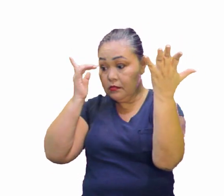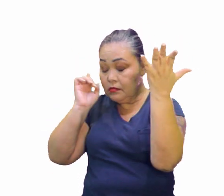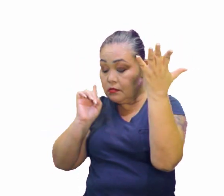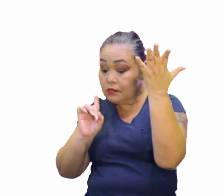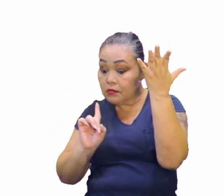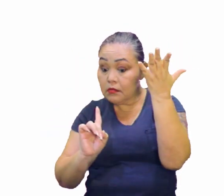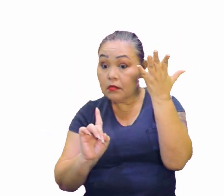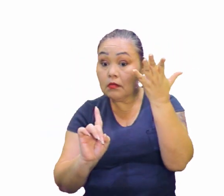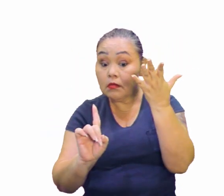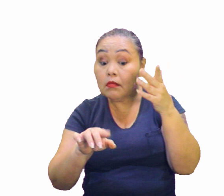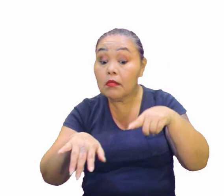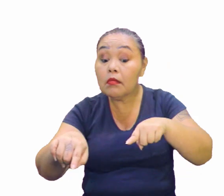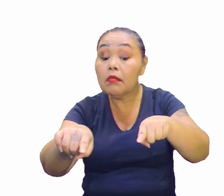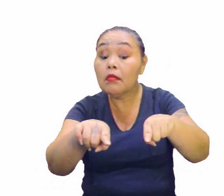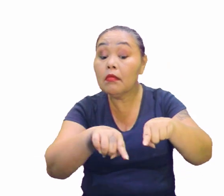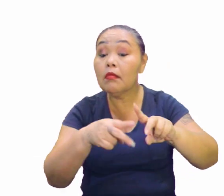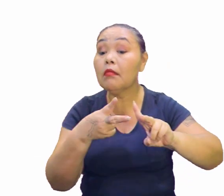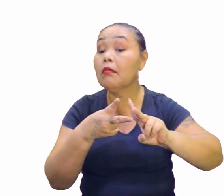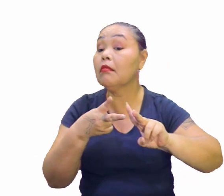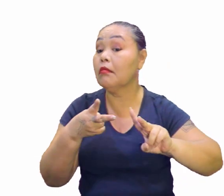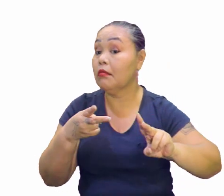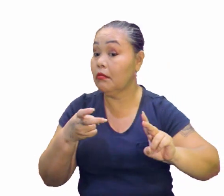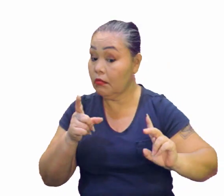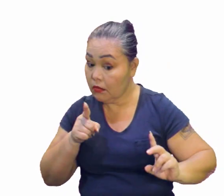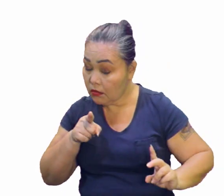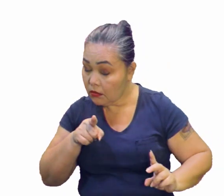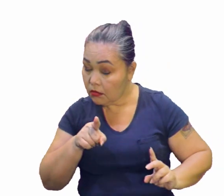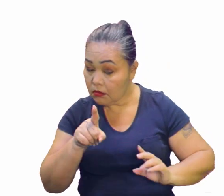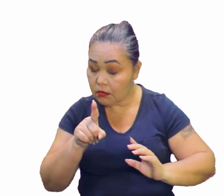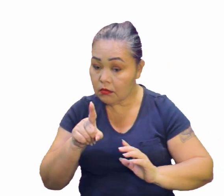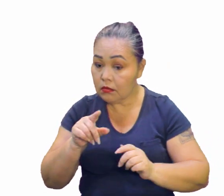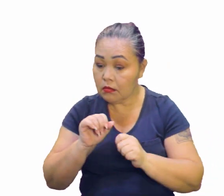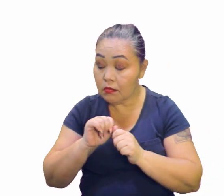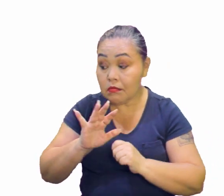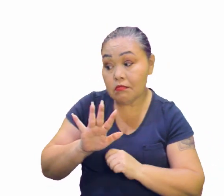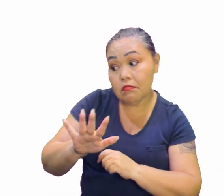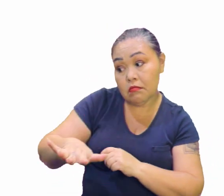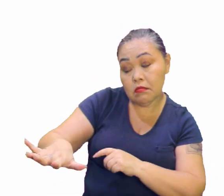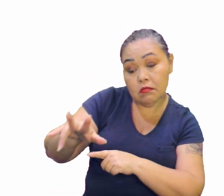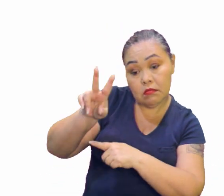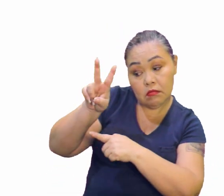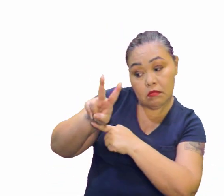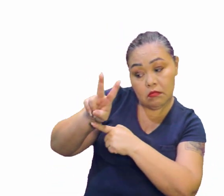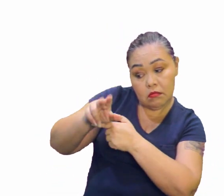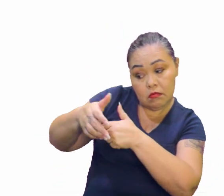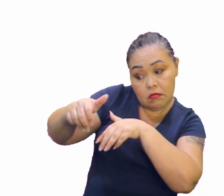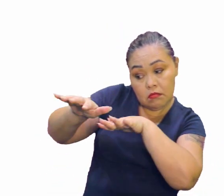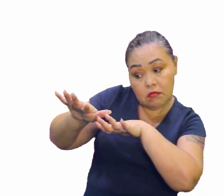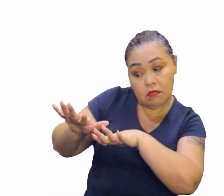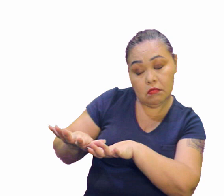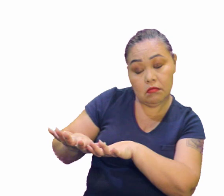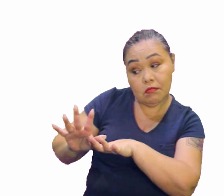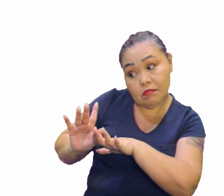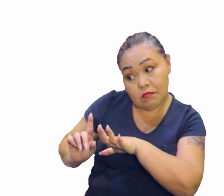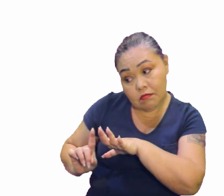terras indígenas, às vezes adentram áreas de reserva